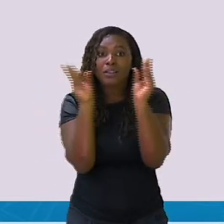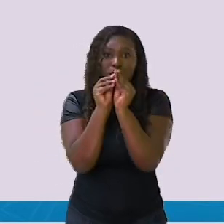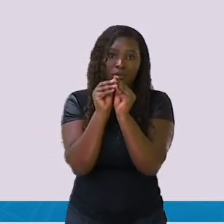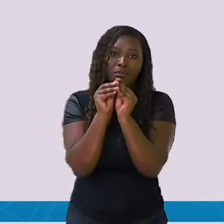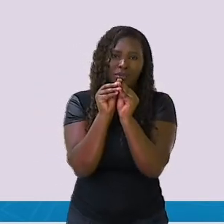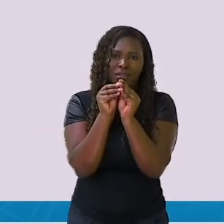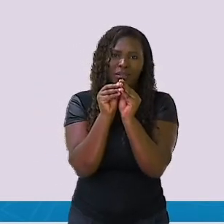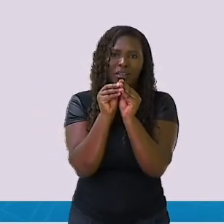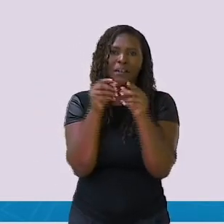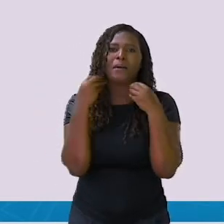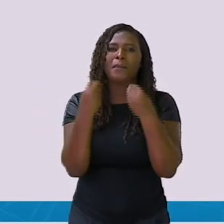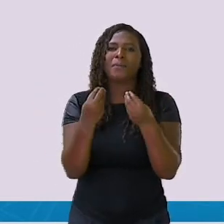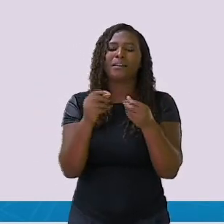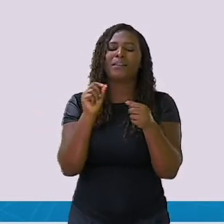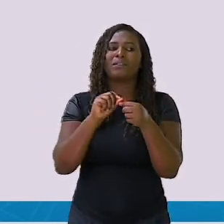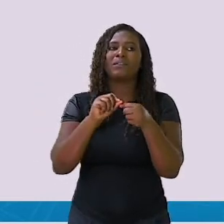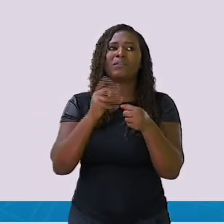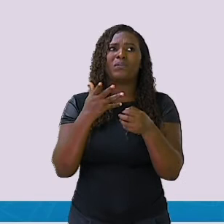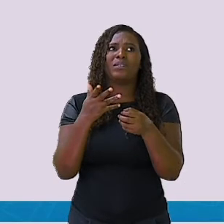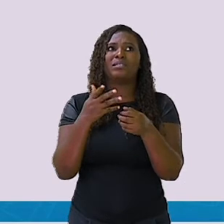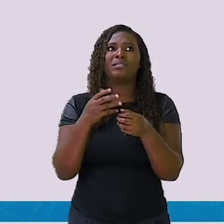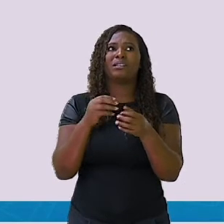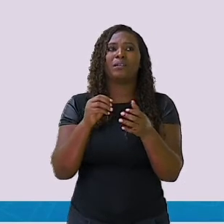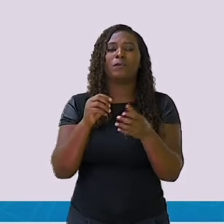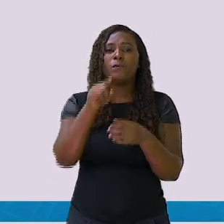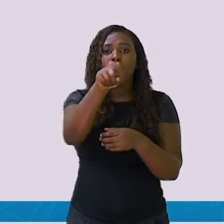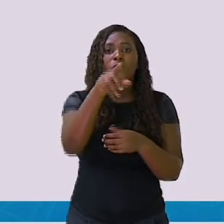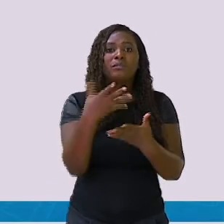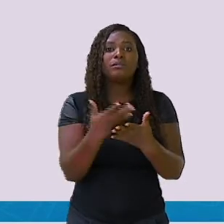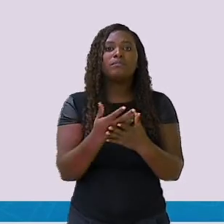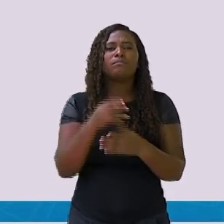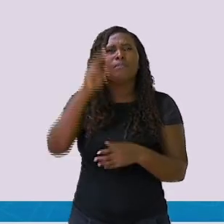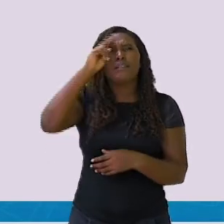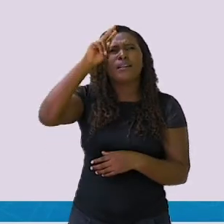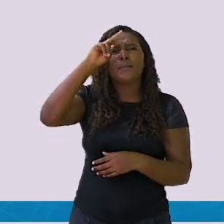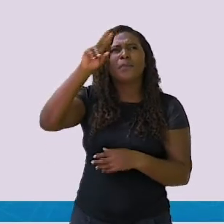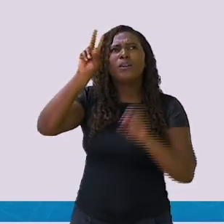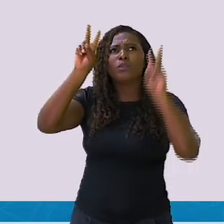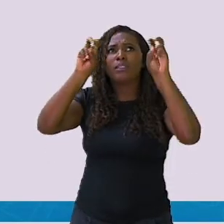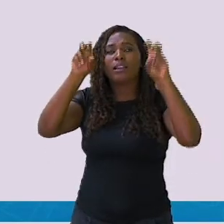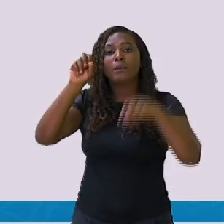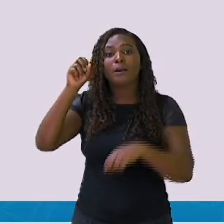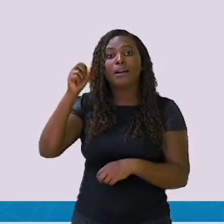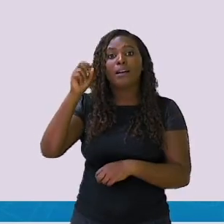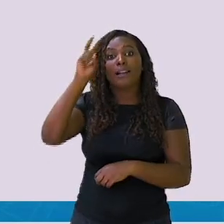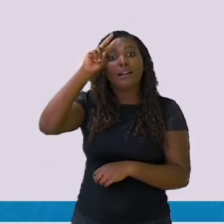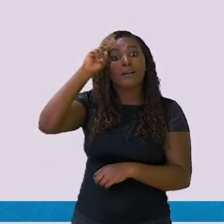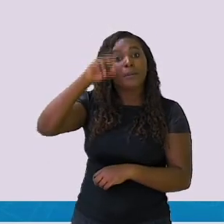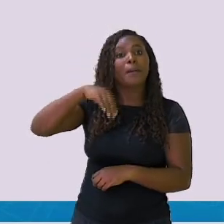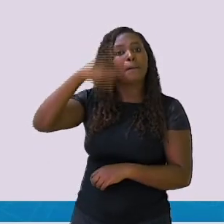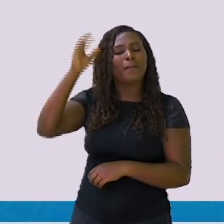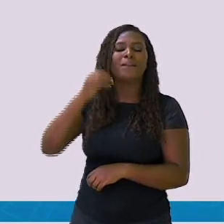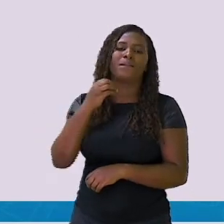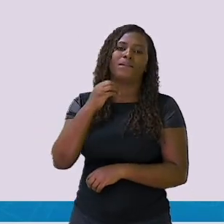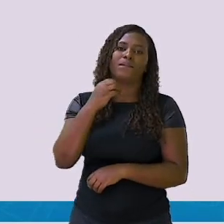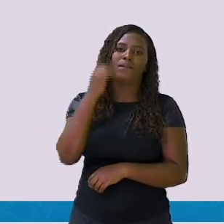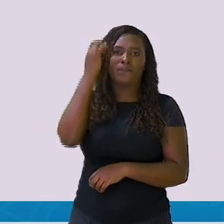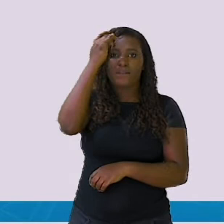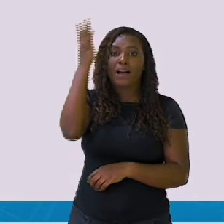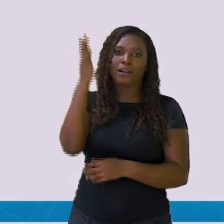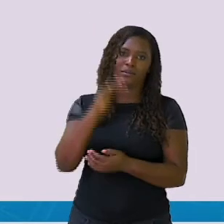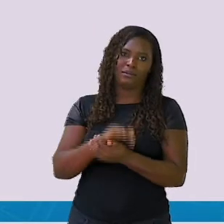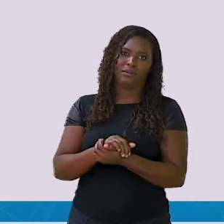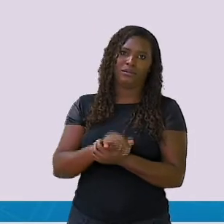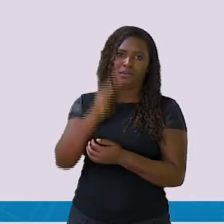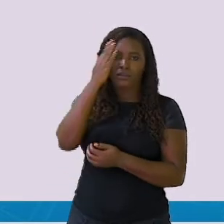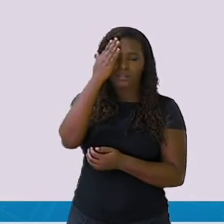usar frases inteiras, ou é bom usar uma palavra, no máximo 2, para que fique